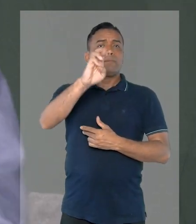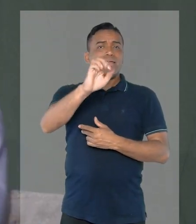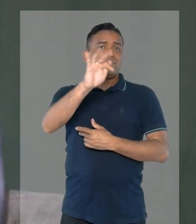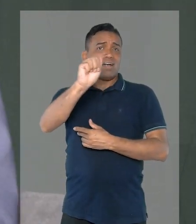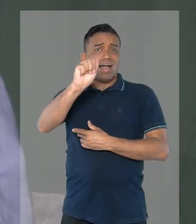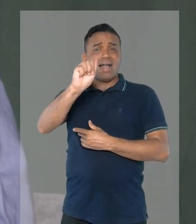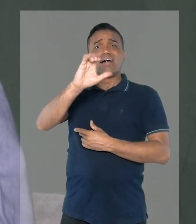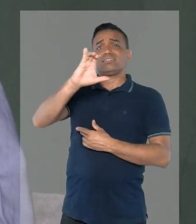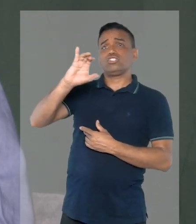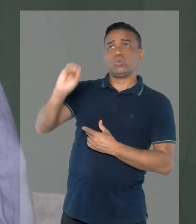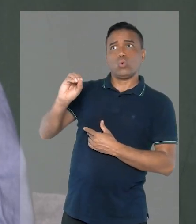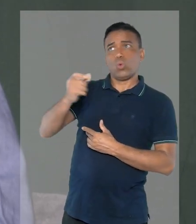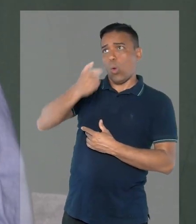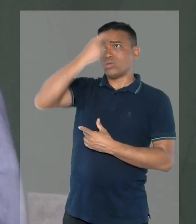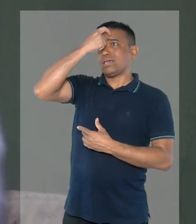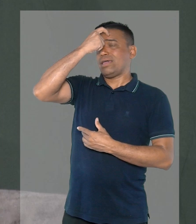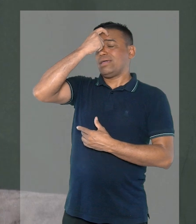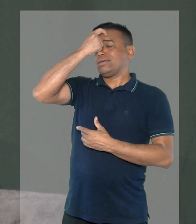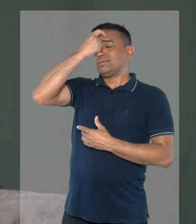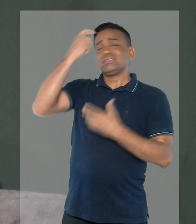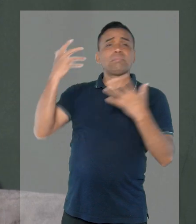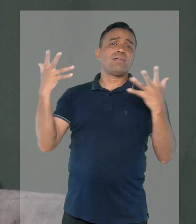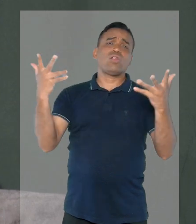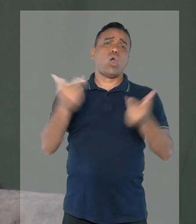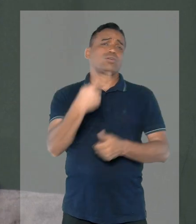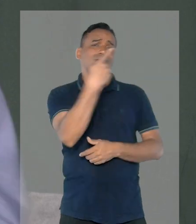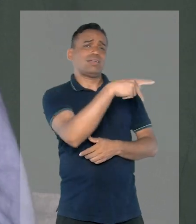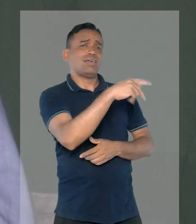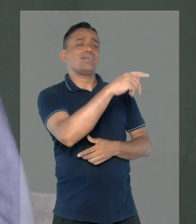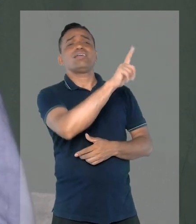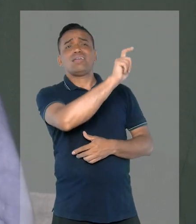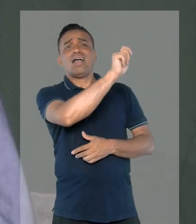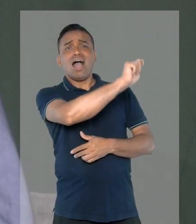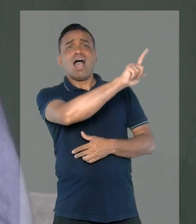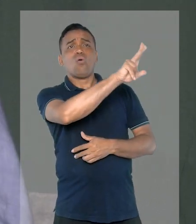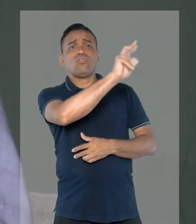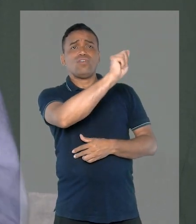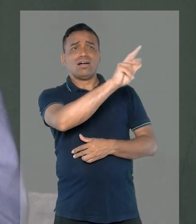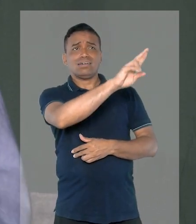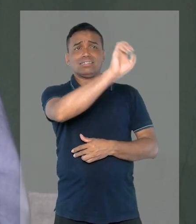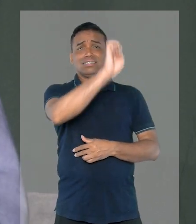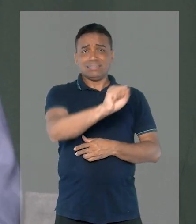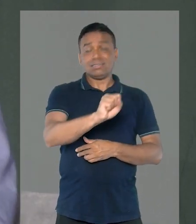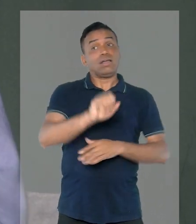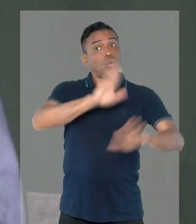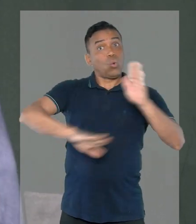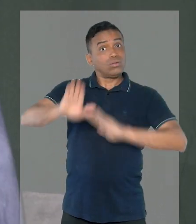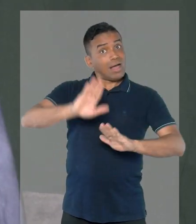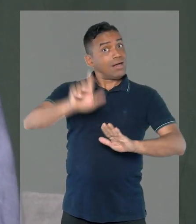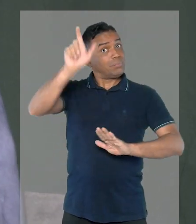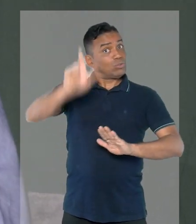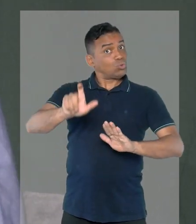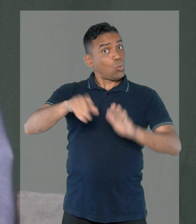com deslumbrante a autoconsciência do Álvares. Assim. O prefácio começa alguma coisa como cuidado, leitor, ao virar